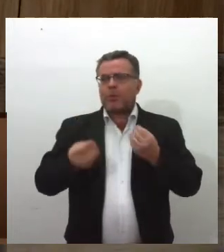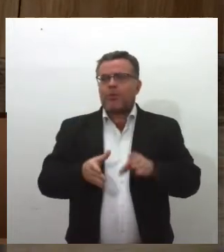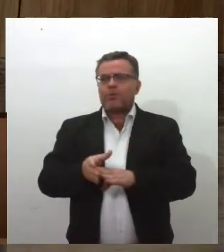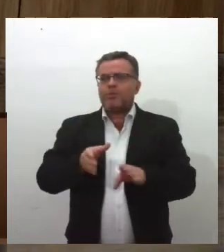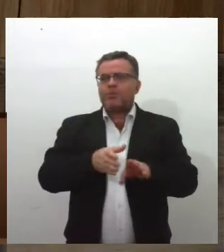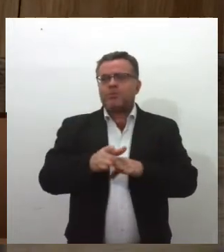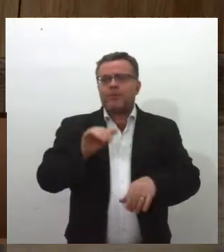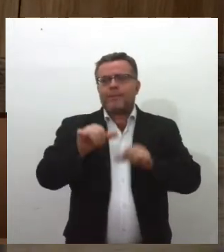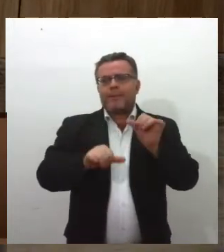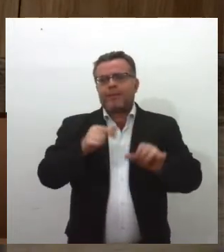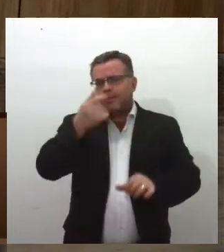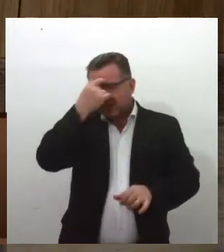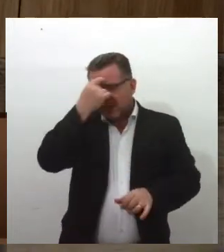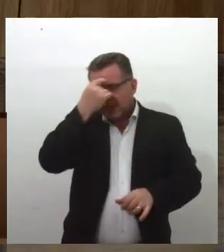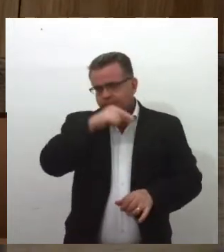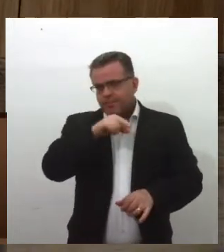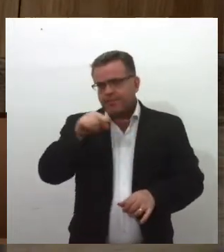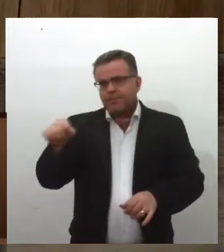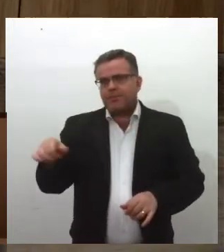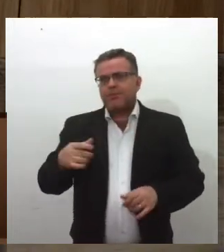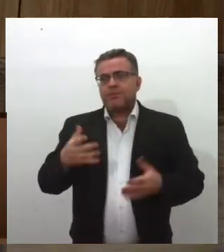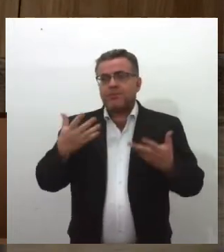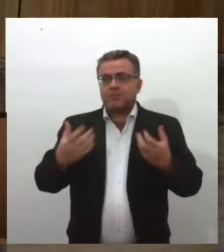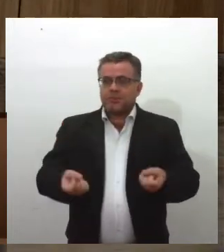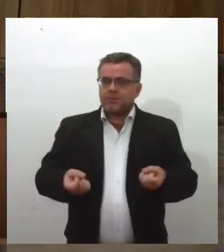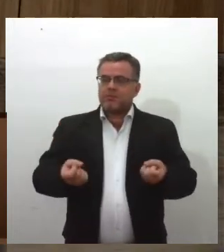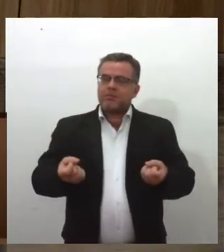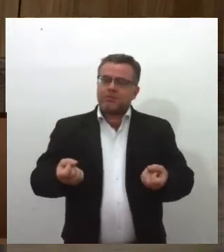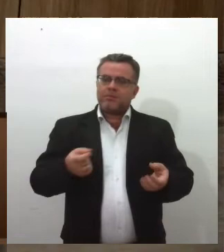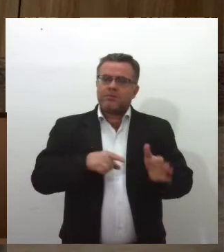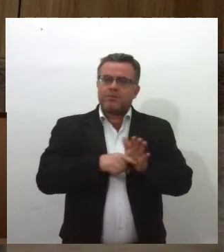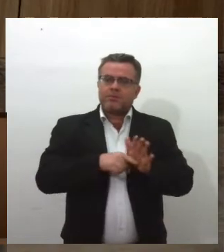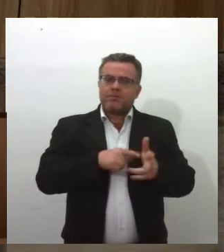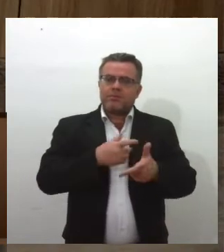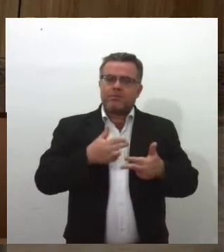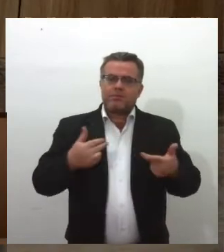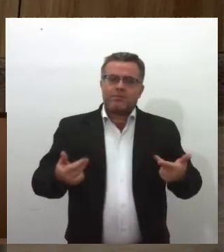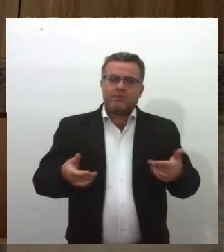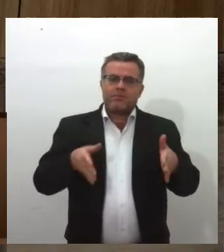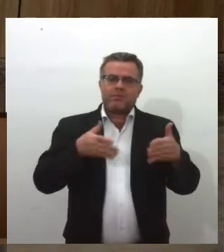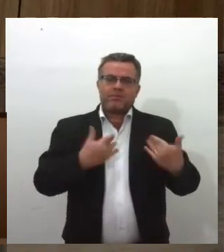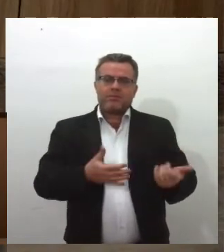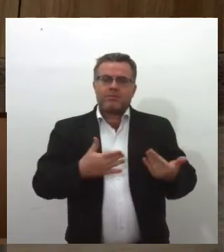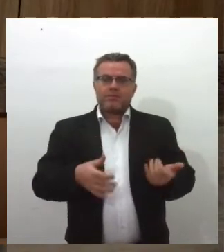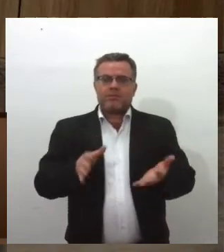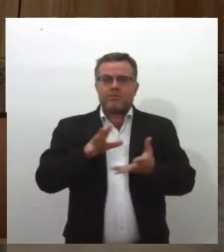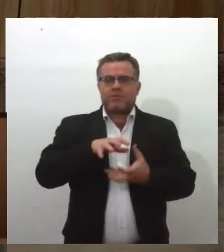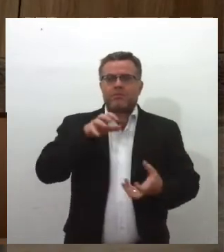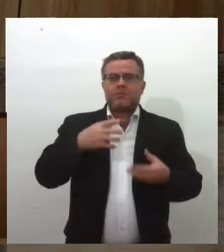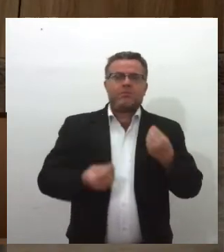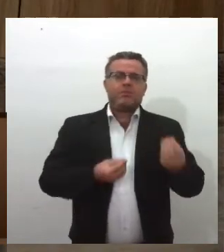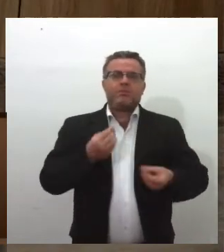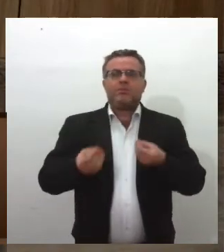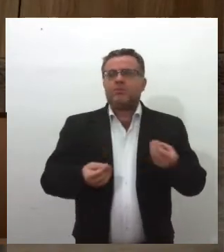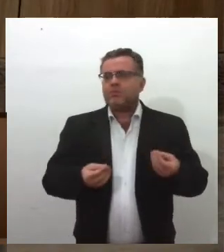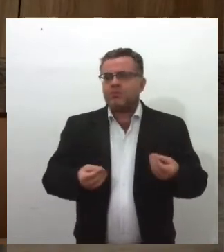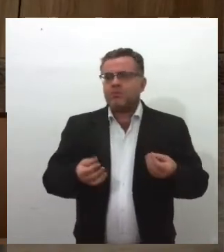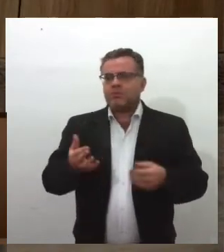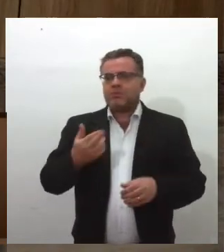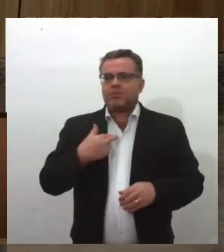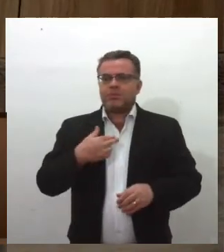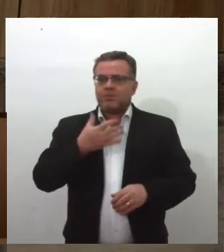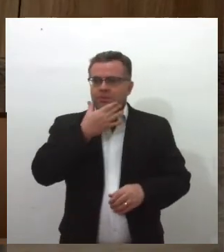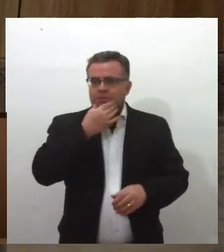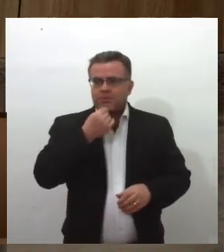E eu queria também saber de você se essa resistência ela é maior entre os mais jovens ou entre os mais velhos ou é realmente entre os homens